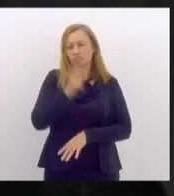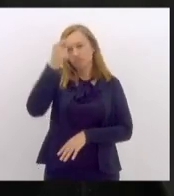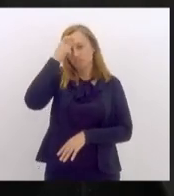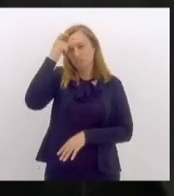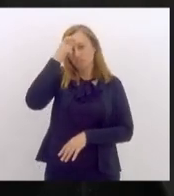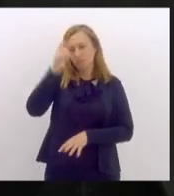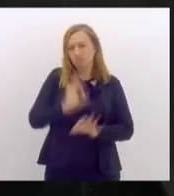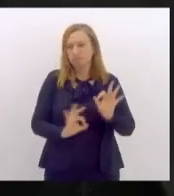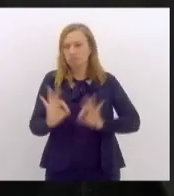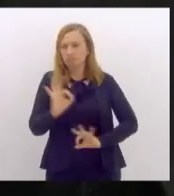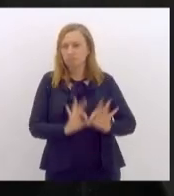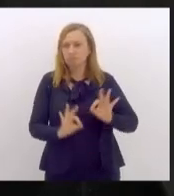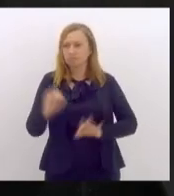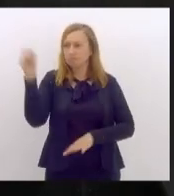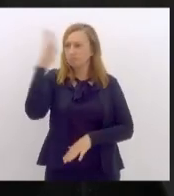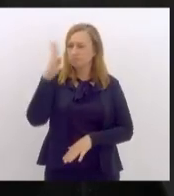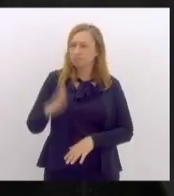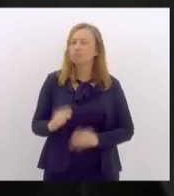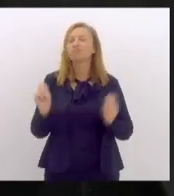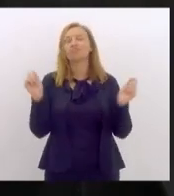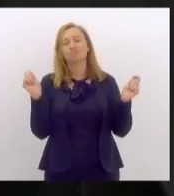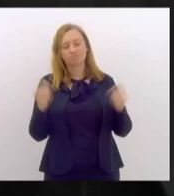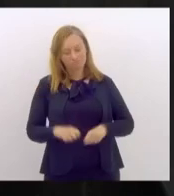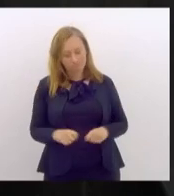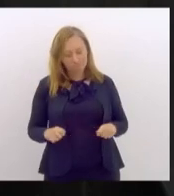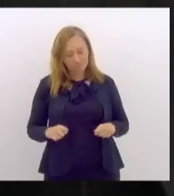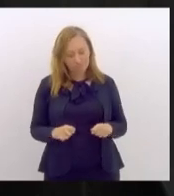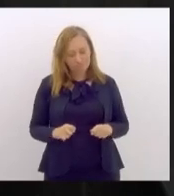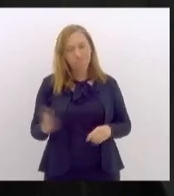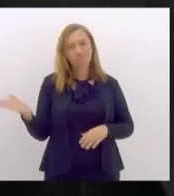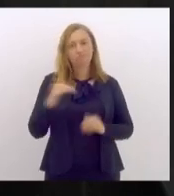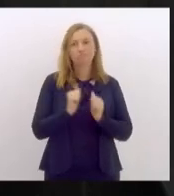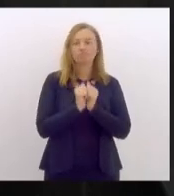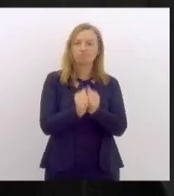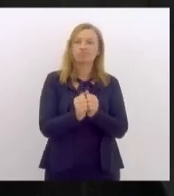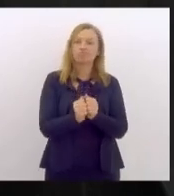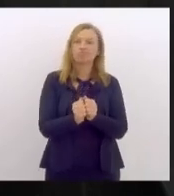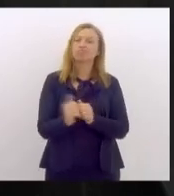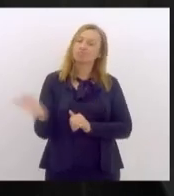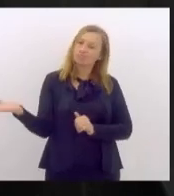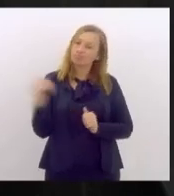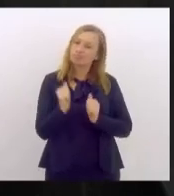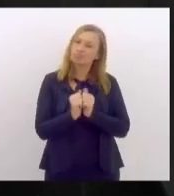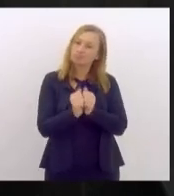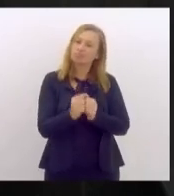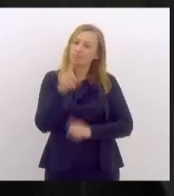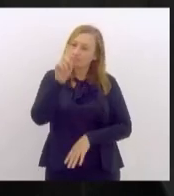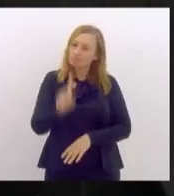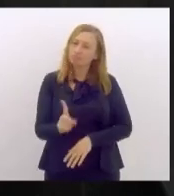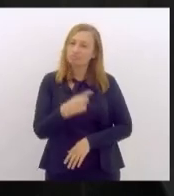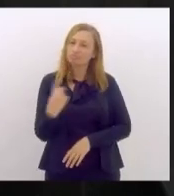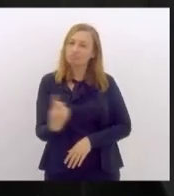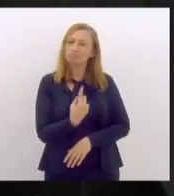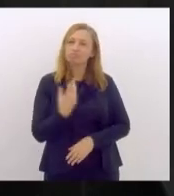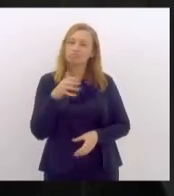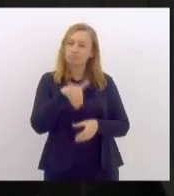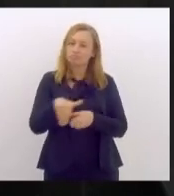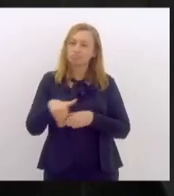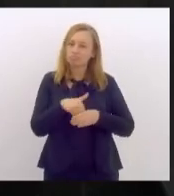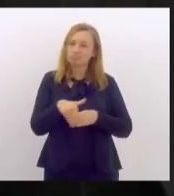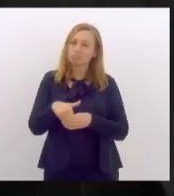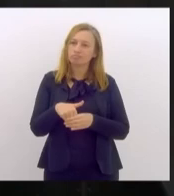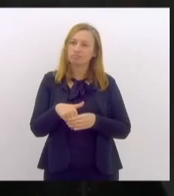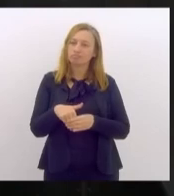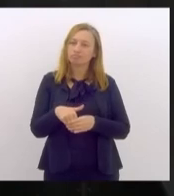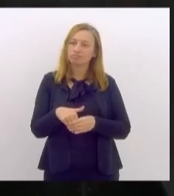mentes para um projeto de Brasil possível e vamos juntos gente vamos exercer o nosso o voto é